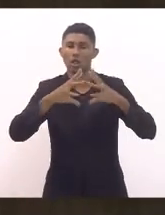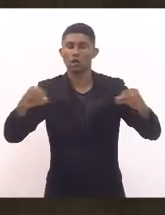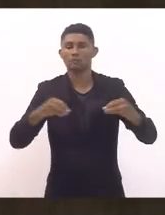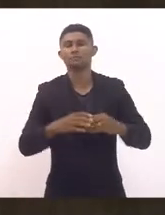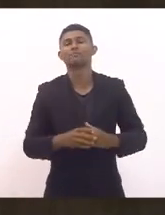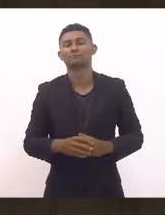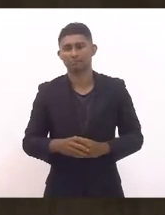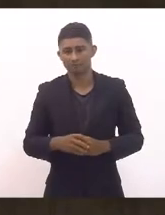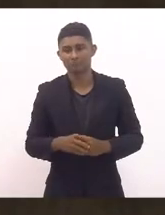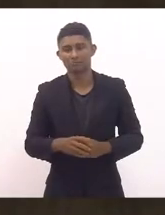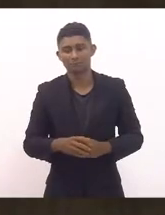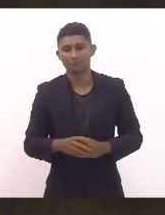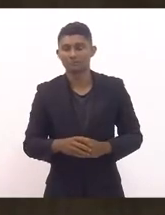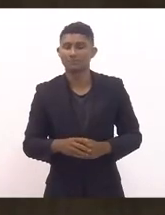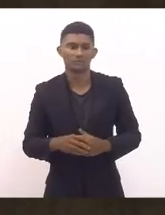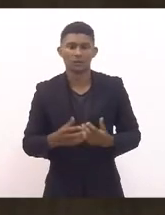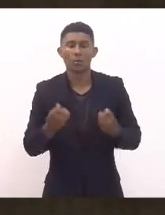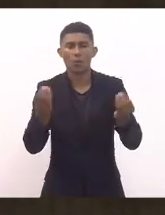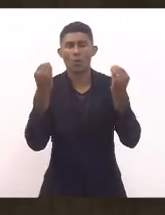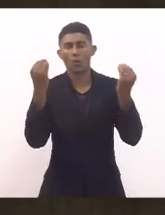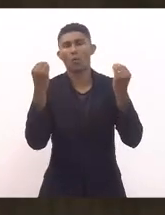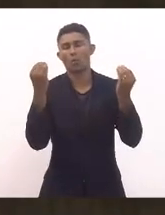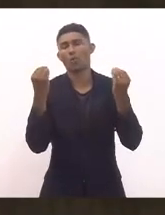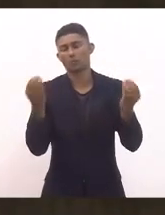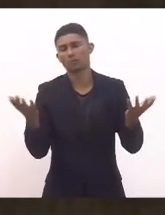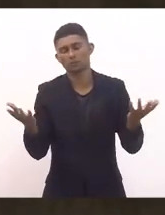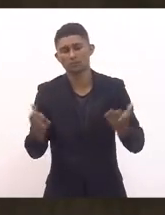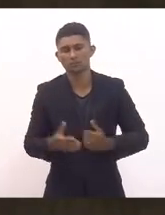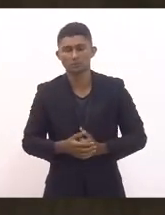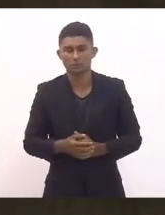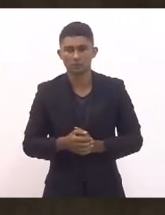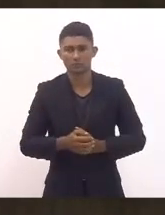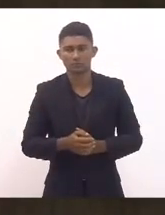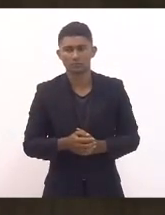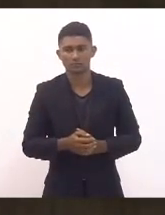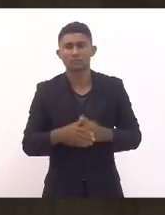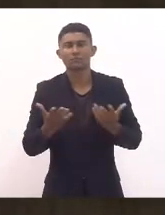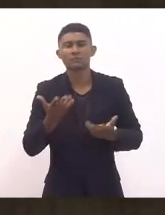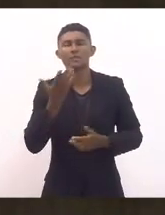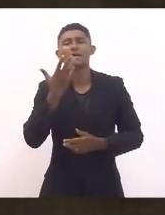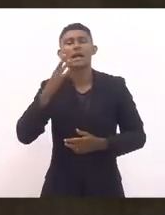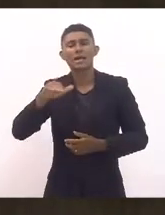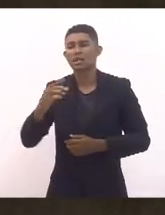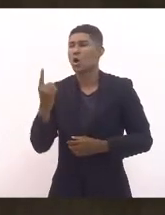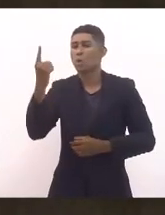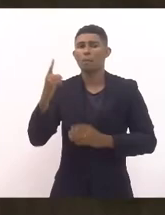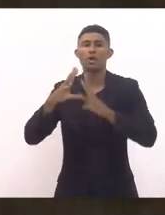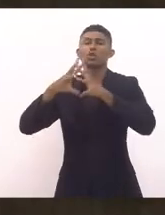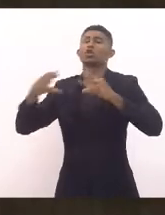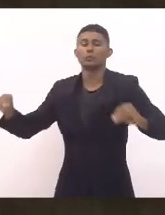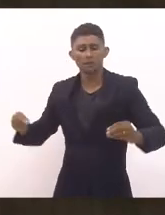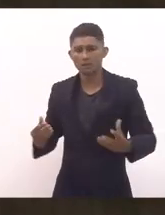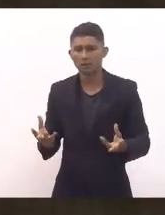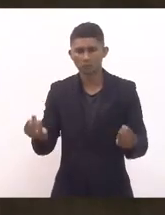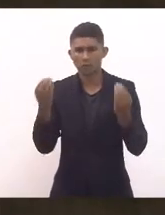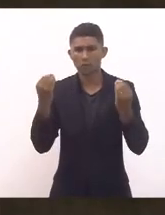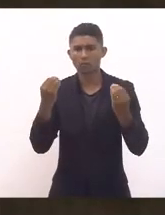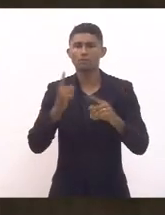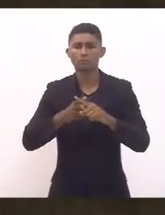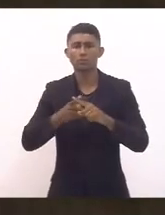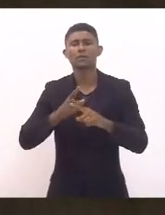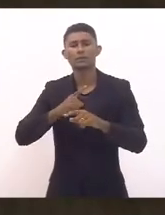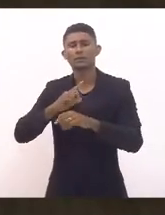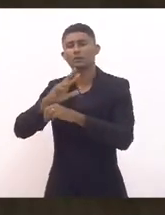crianças desaparecer não existe, né? A gente, qualquer criança desaparecer já é absurdo, porque a gente tem